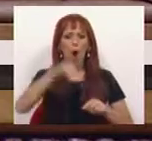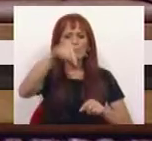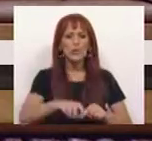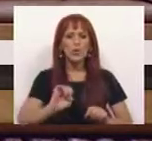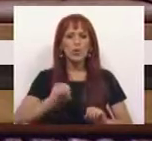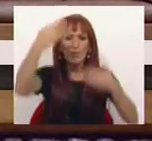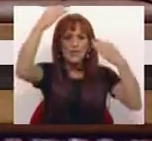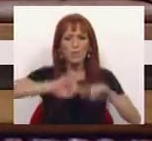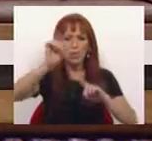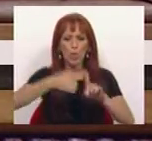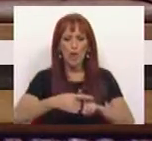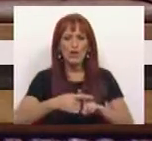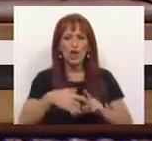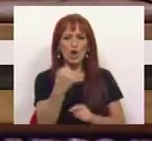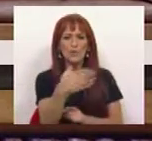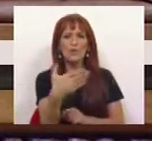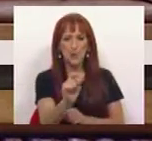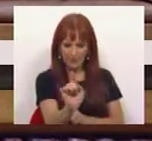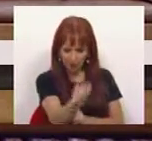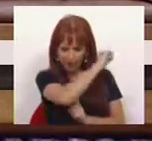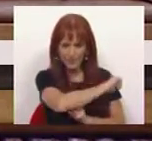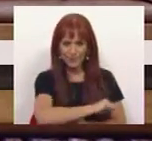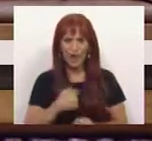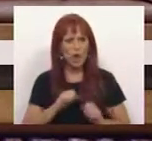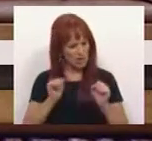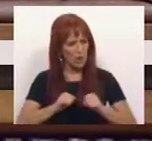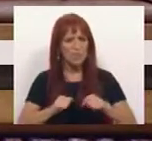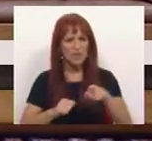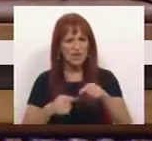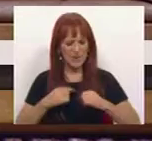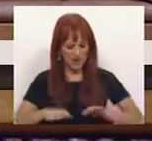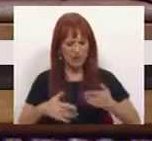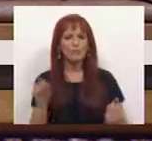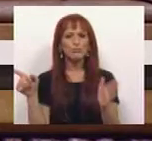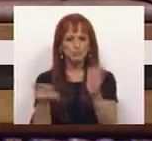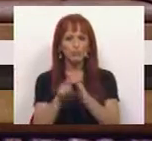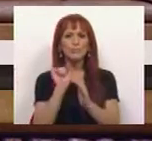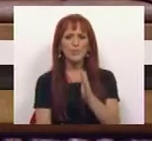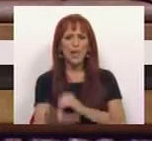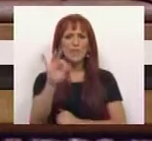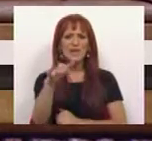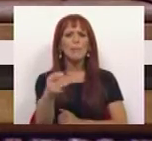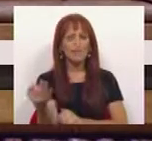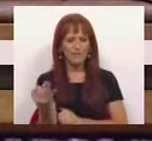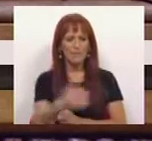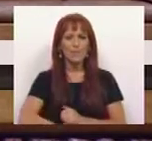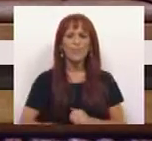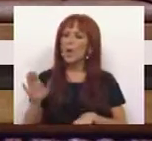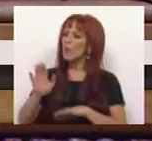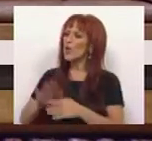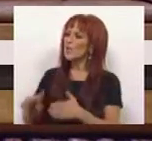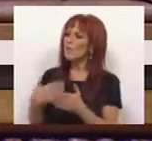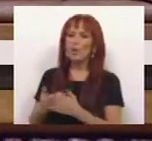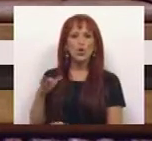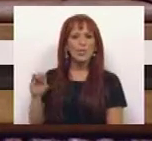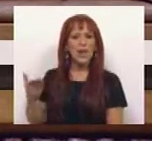no início do ano de 2017. Acompanhamos, portanto, a iniciativa legislativa do PCP. Quanto à